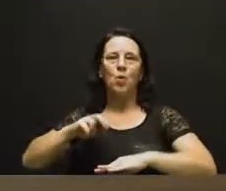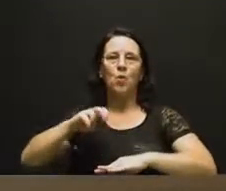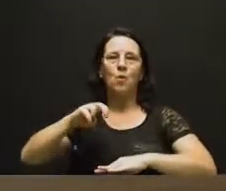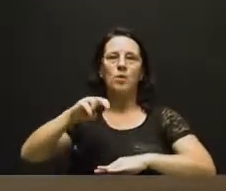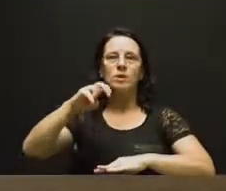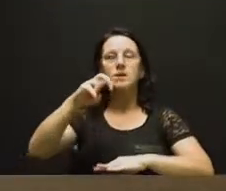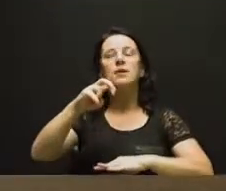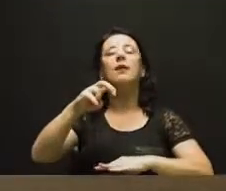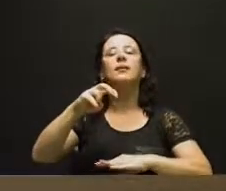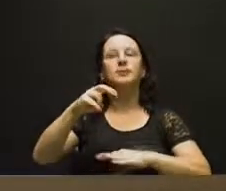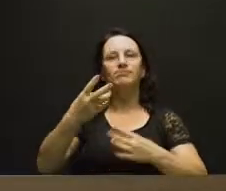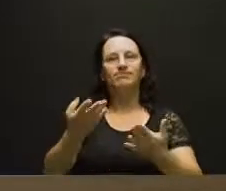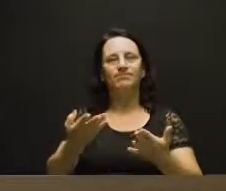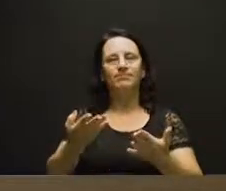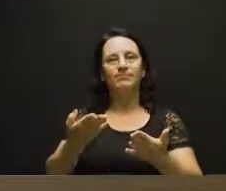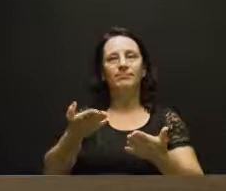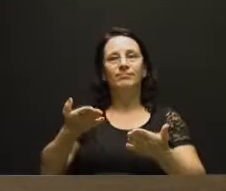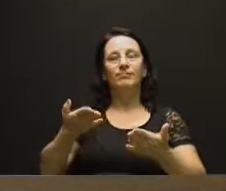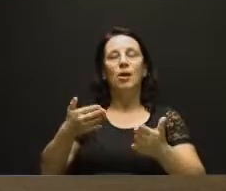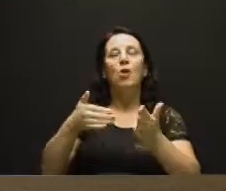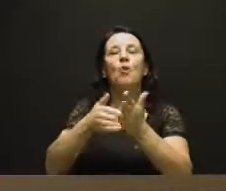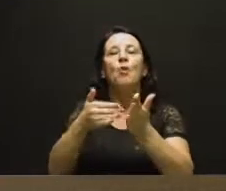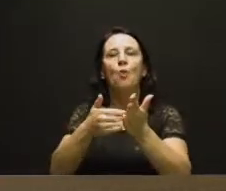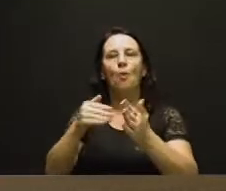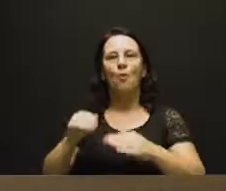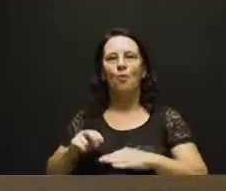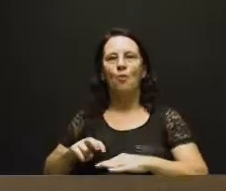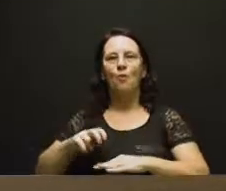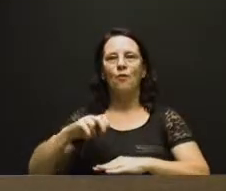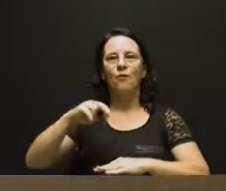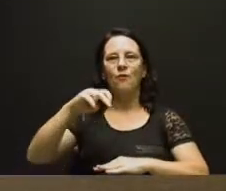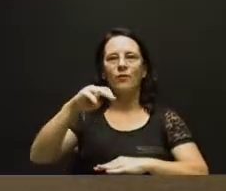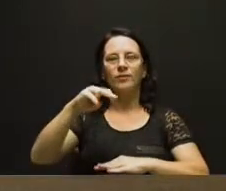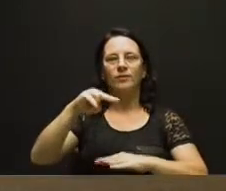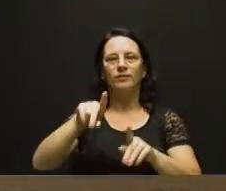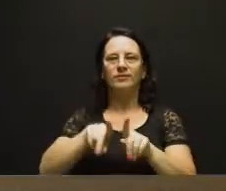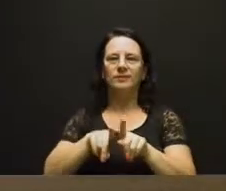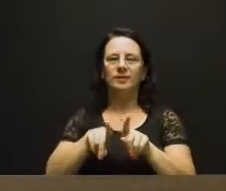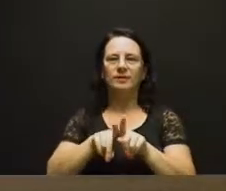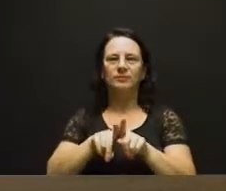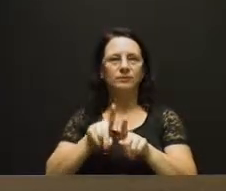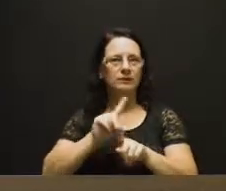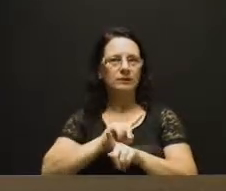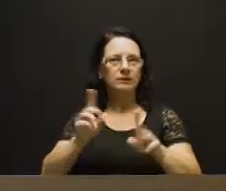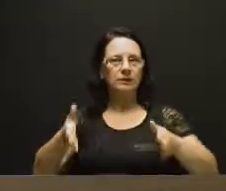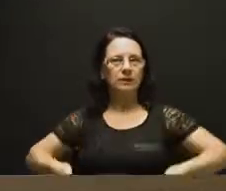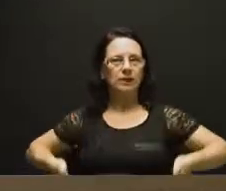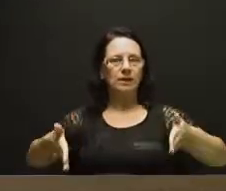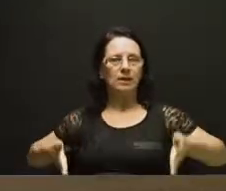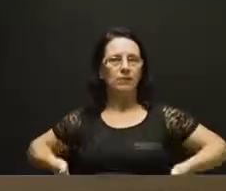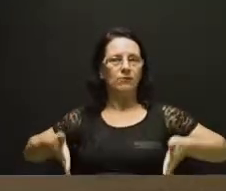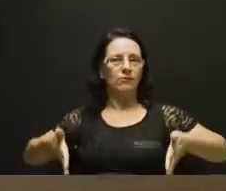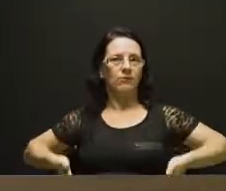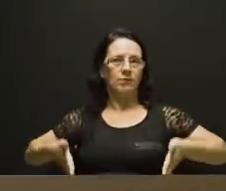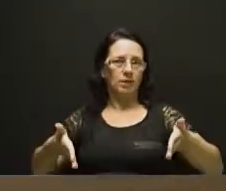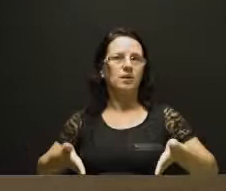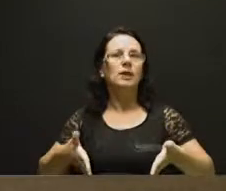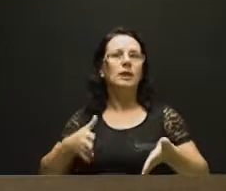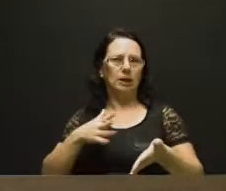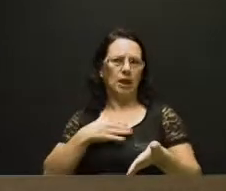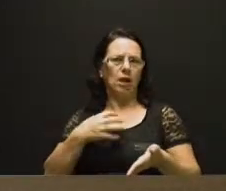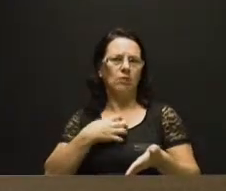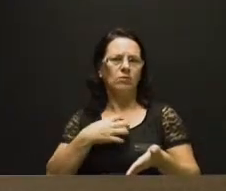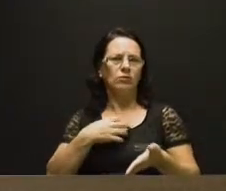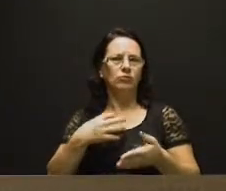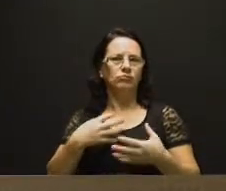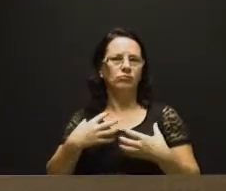cadeirante ele é deficiente na onu uma pessoa com deficiência que vem com cadeira de rodas ele tem um meio de locomoção sim que